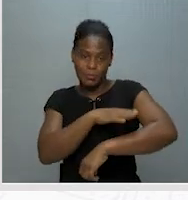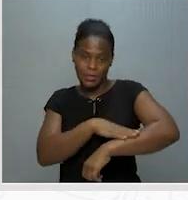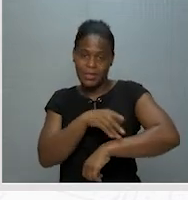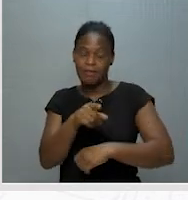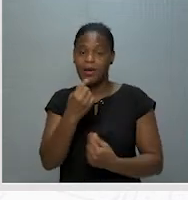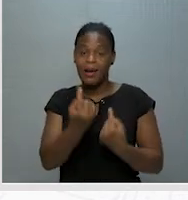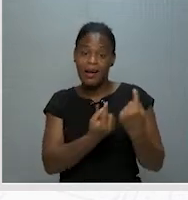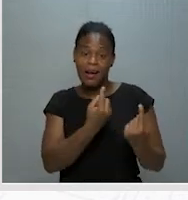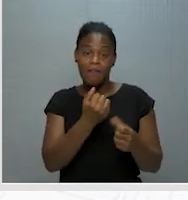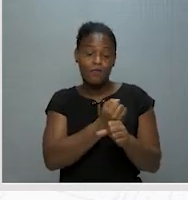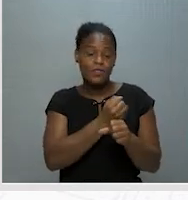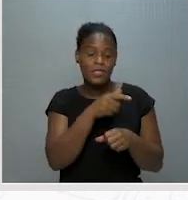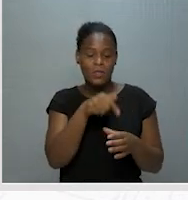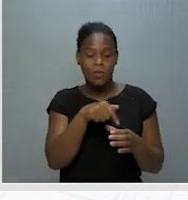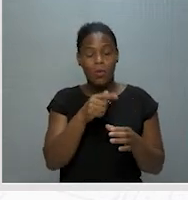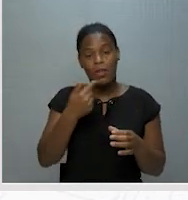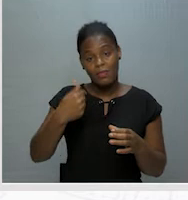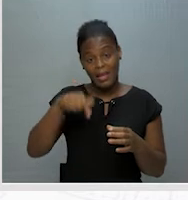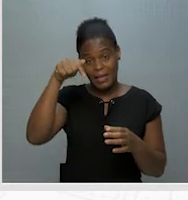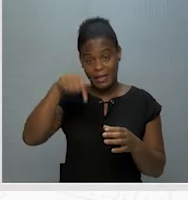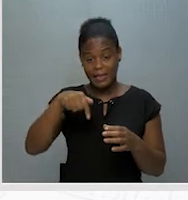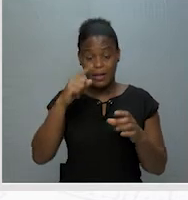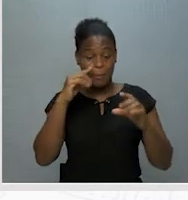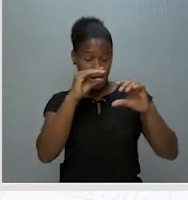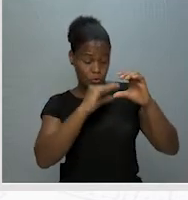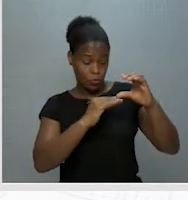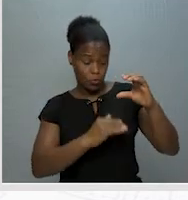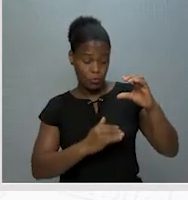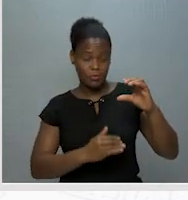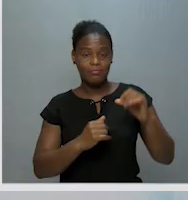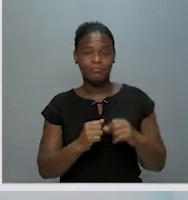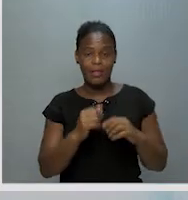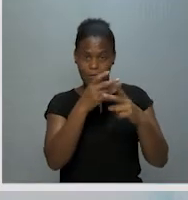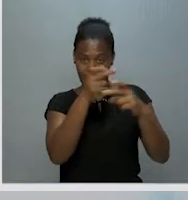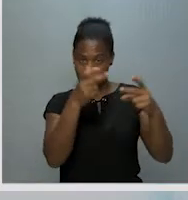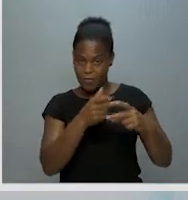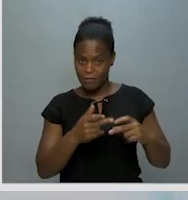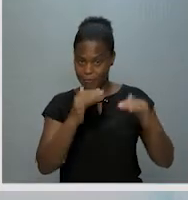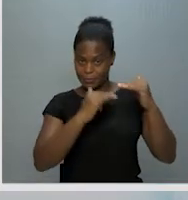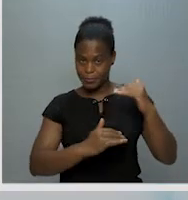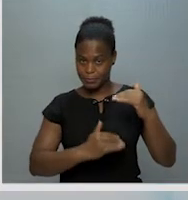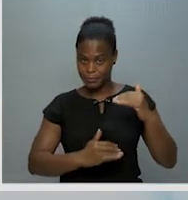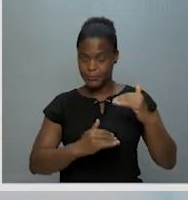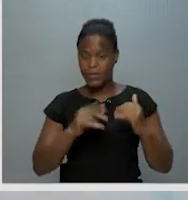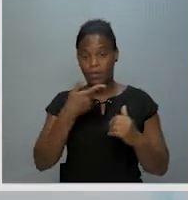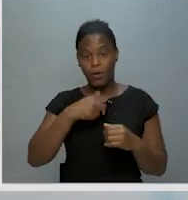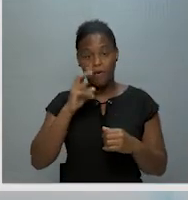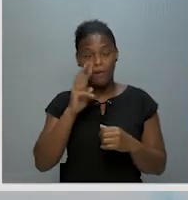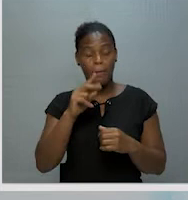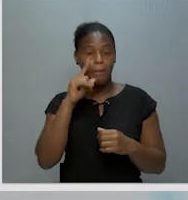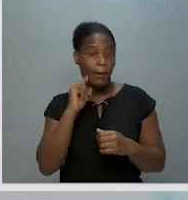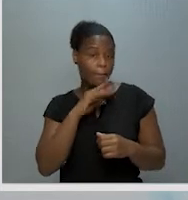responsáveis por cada uma das funções que temos aqui embaixo. Entenderam? Nós vimos que os